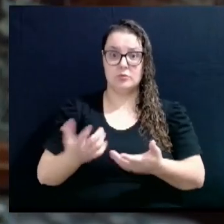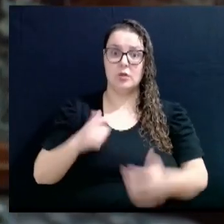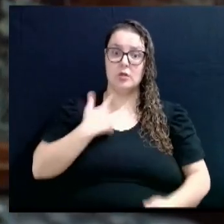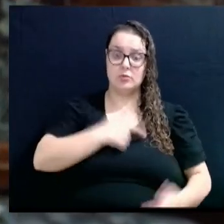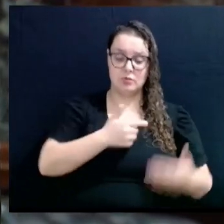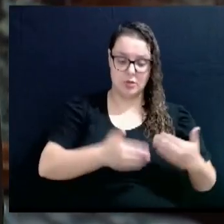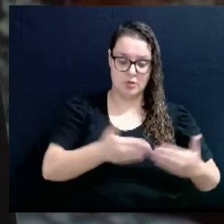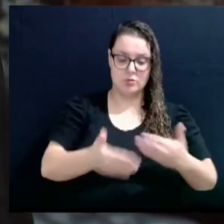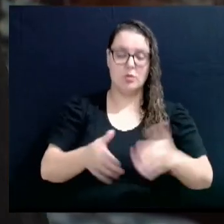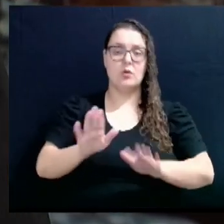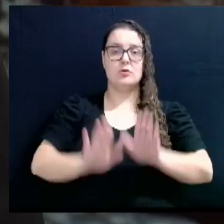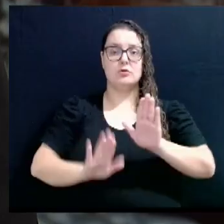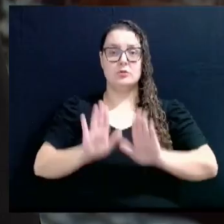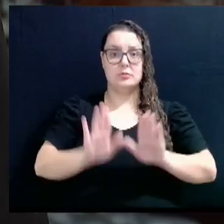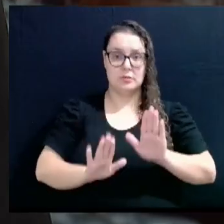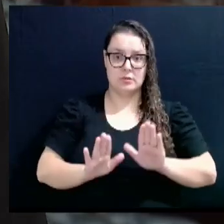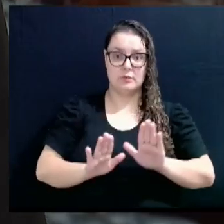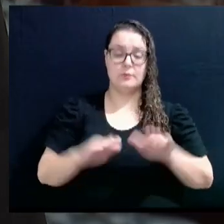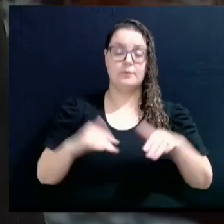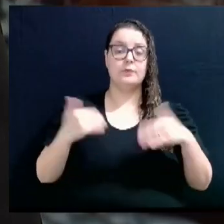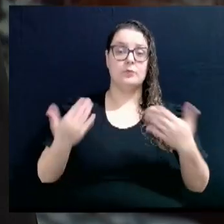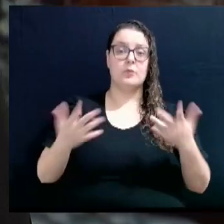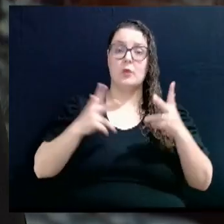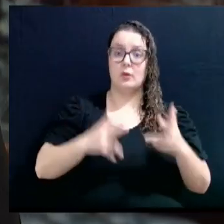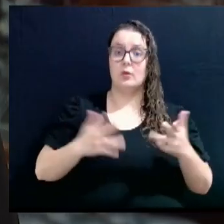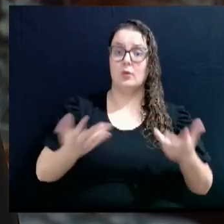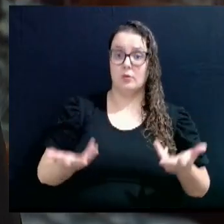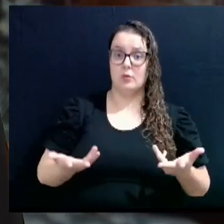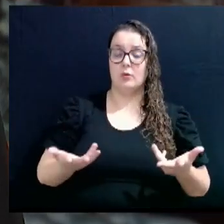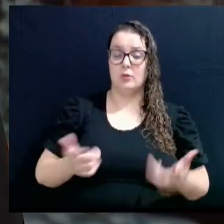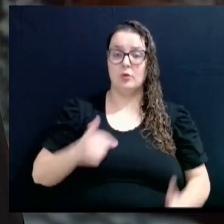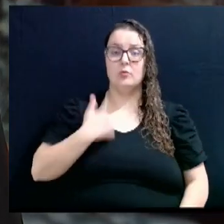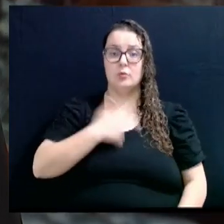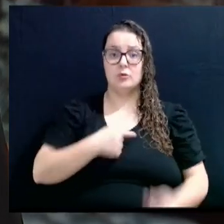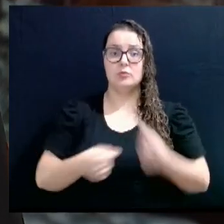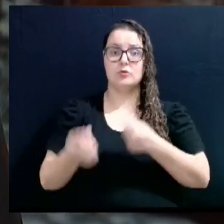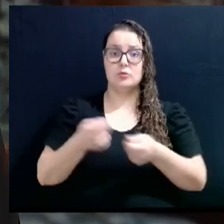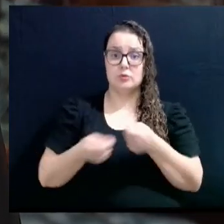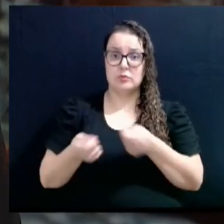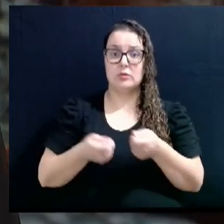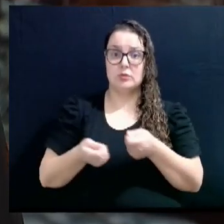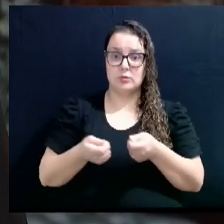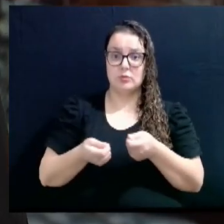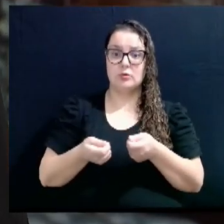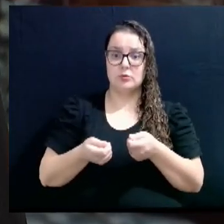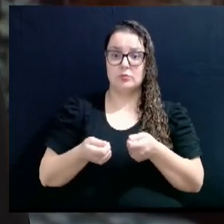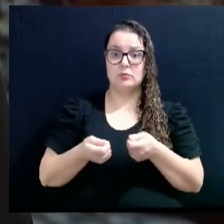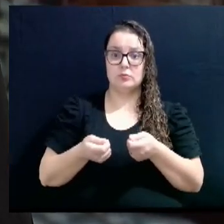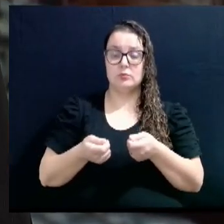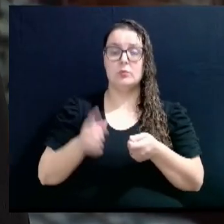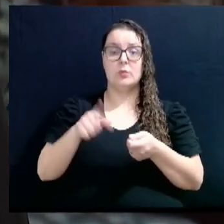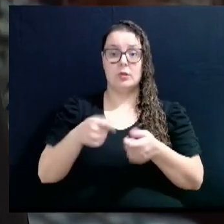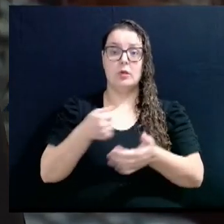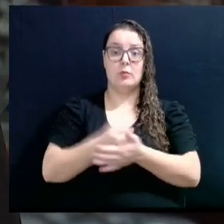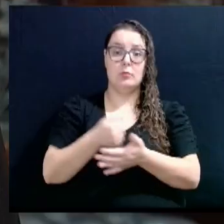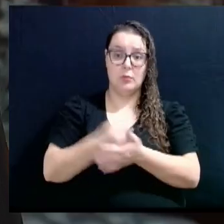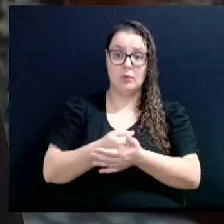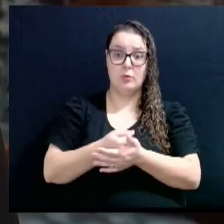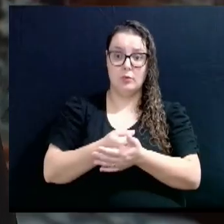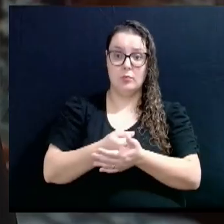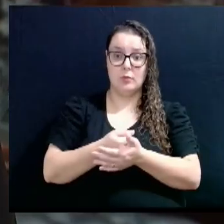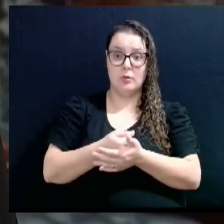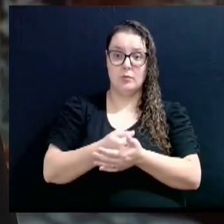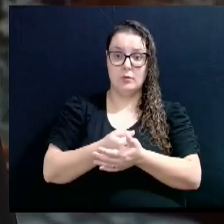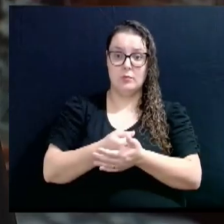licitação. Então, como a gente economizou, e é uma obrigação, aquilo que